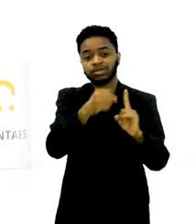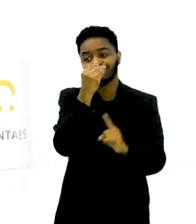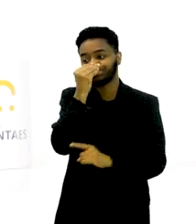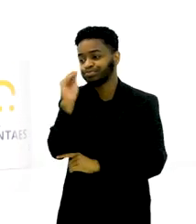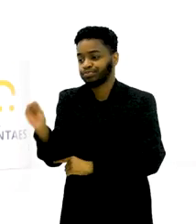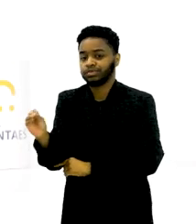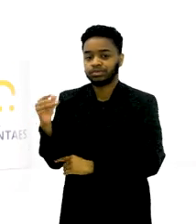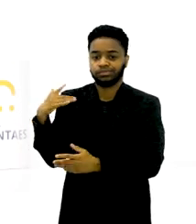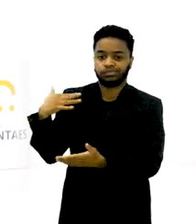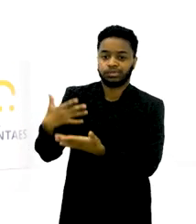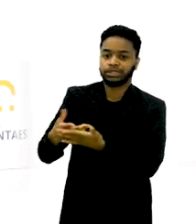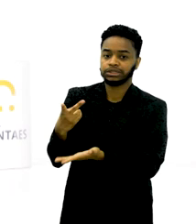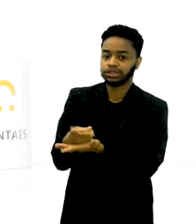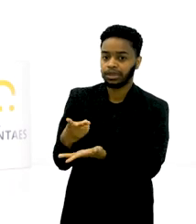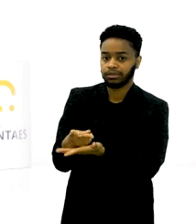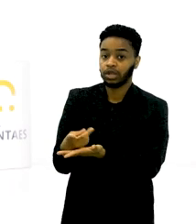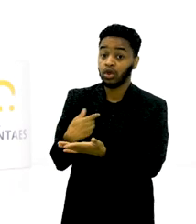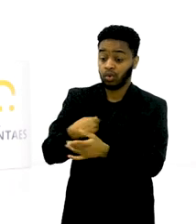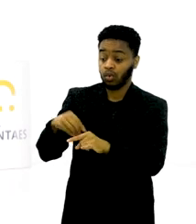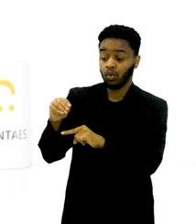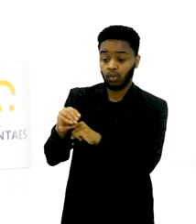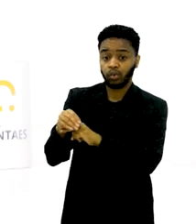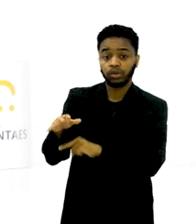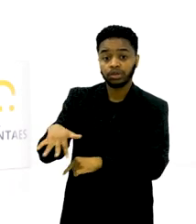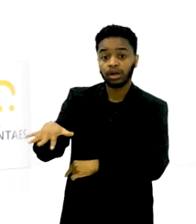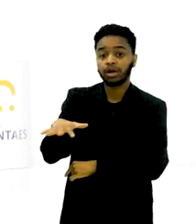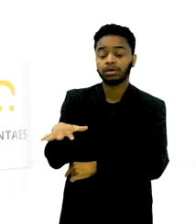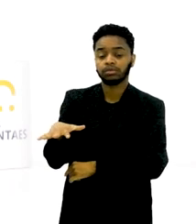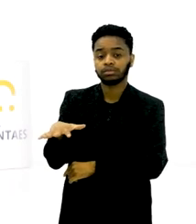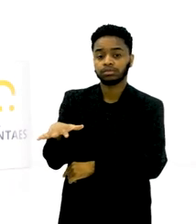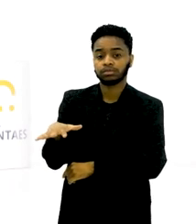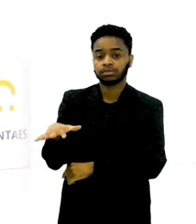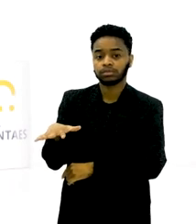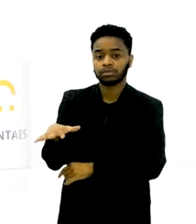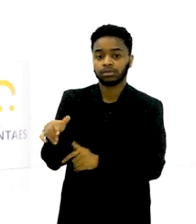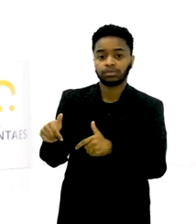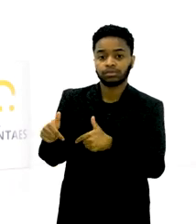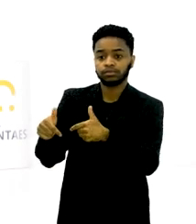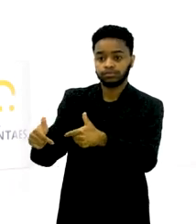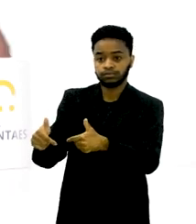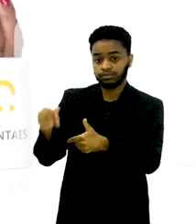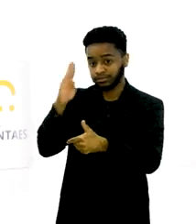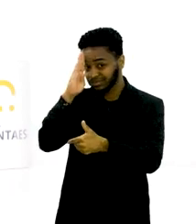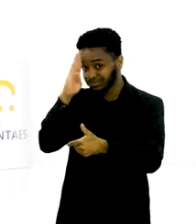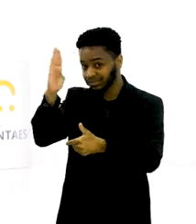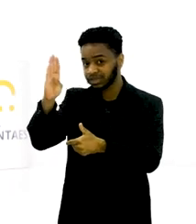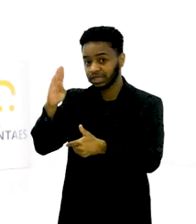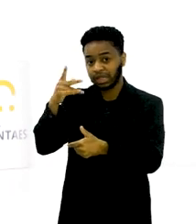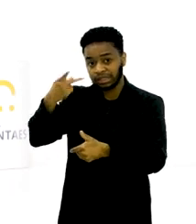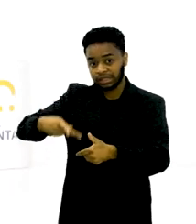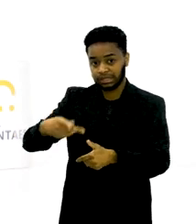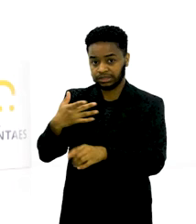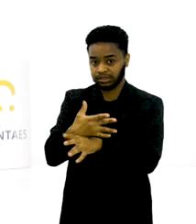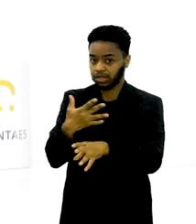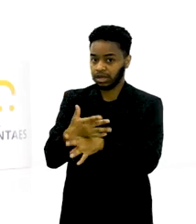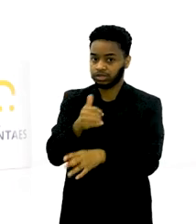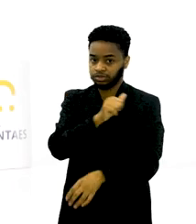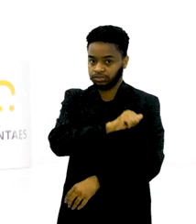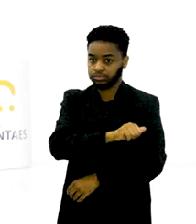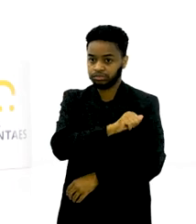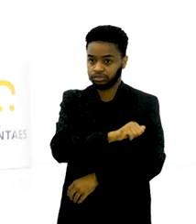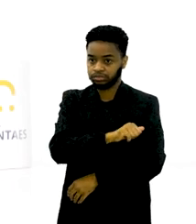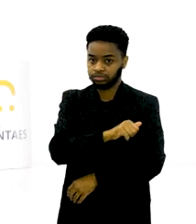desde sempre eu estou cuidando de um ativo principal ativo cultural dessa